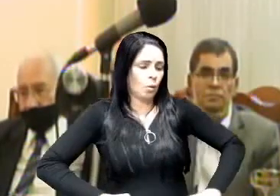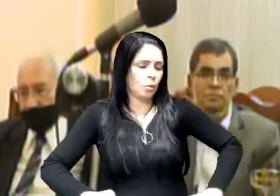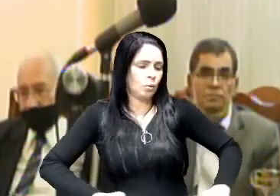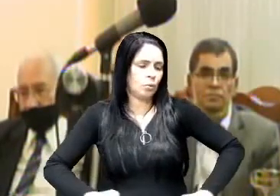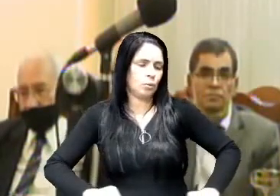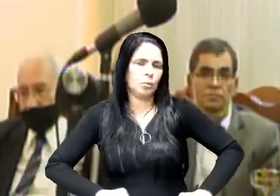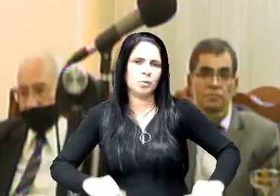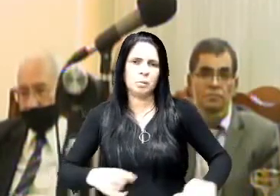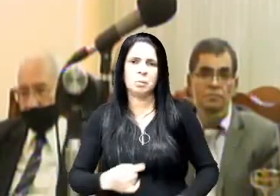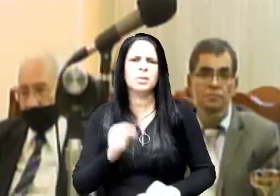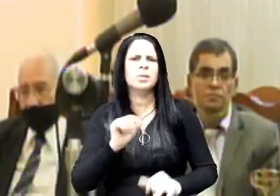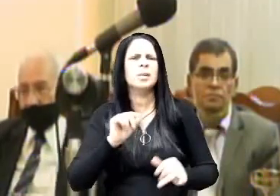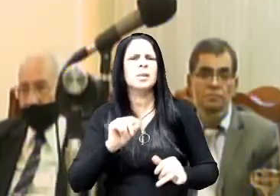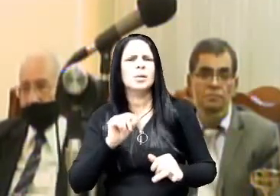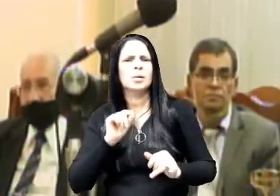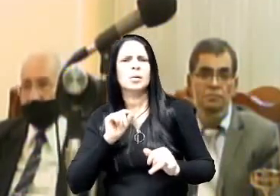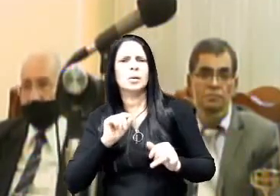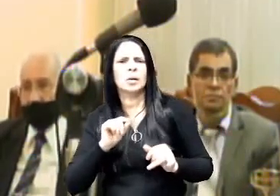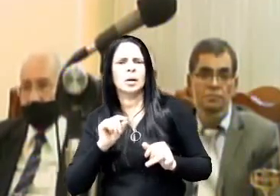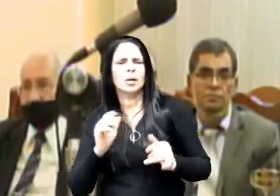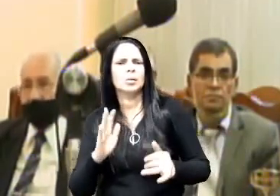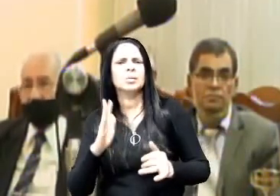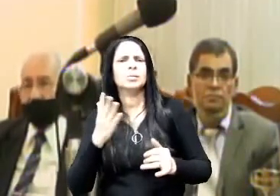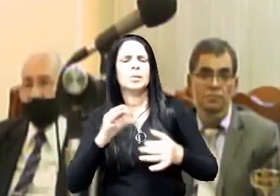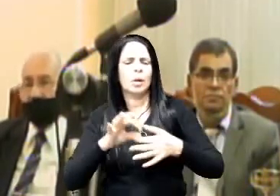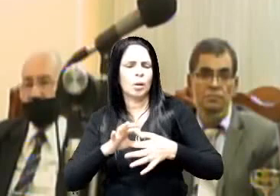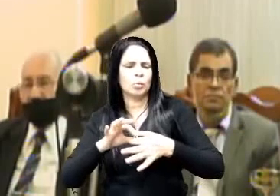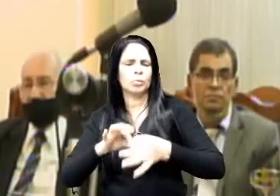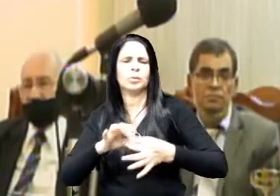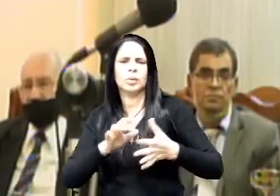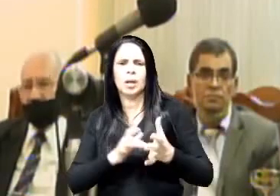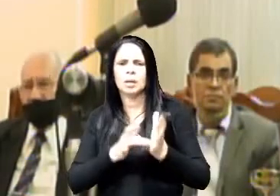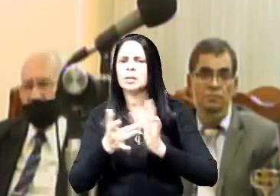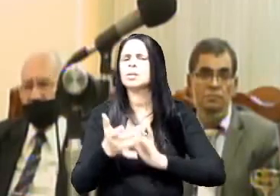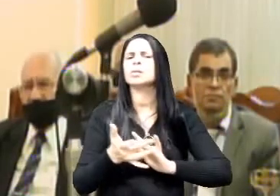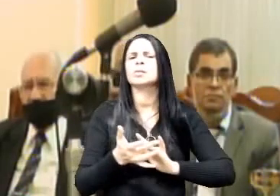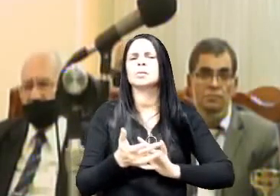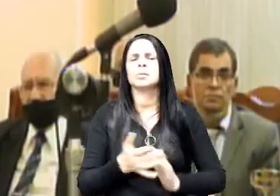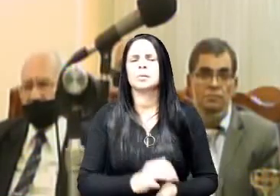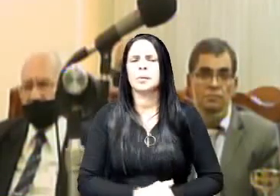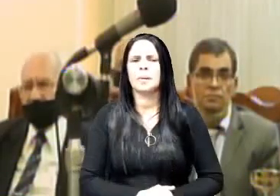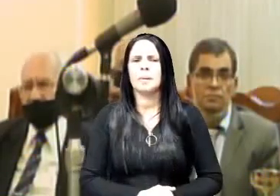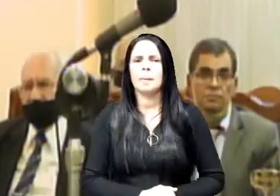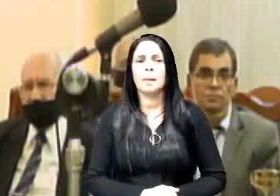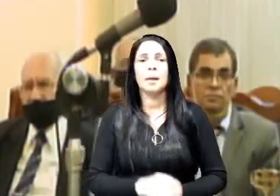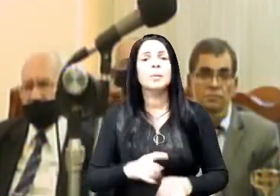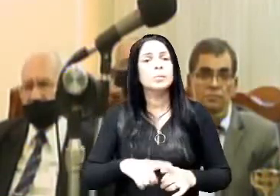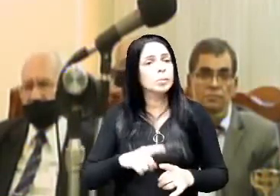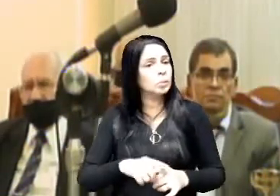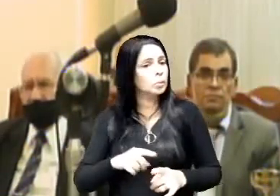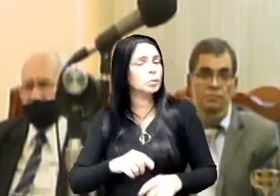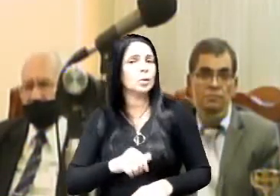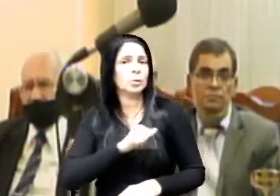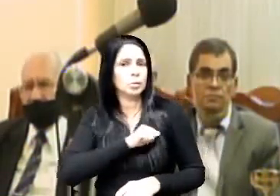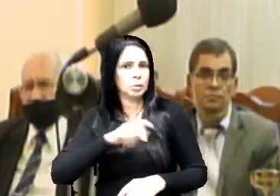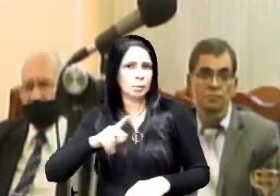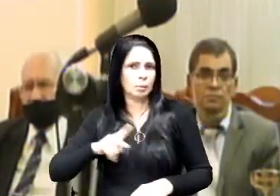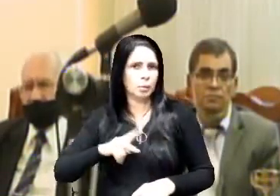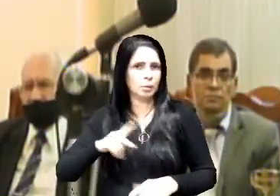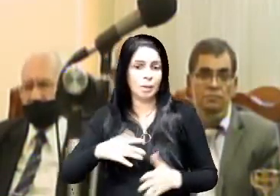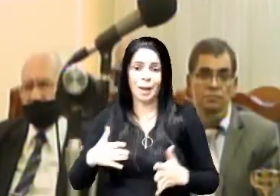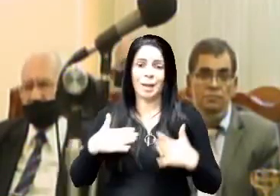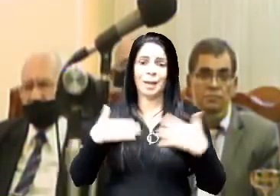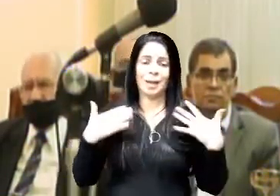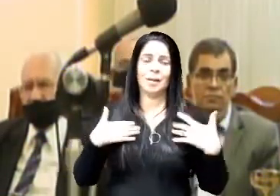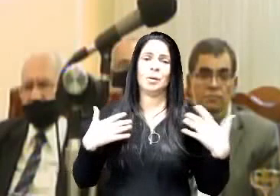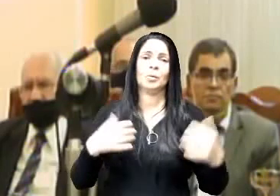Sofrimento nos une a Cristo, faz a gente se tornar co-participante. Que maravilha! Por isso os apóstolos se alegravam quando sofria por amor a Cristo.